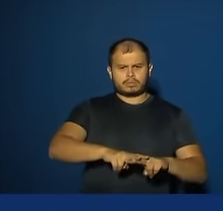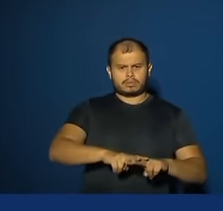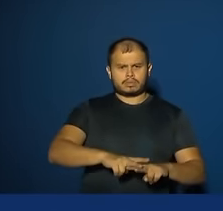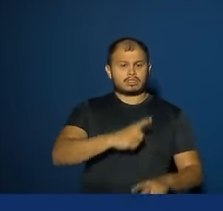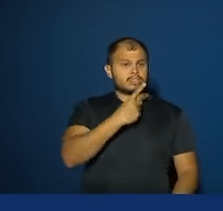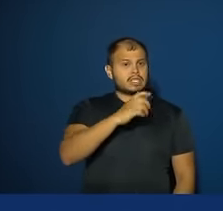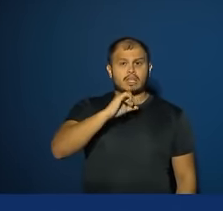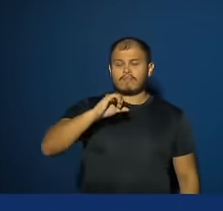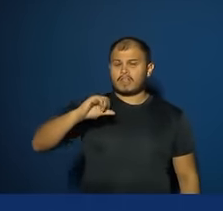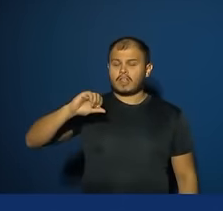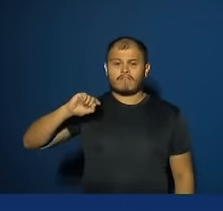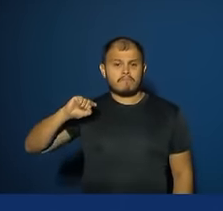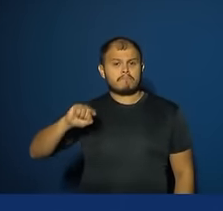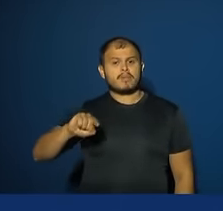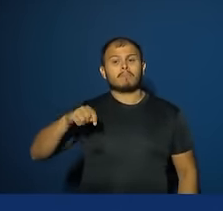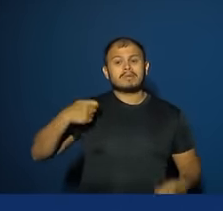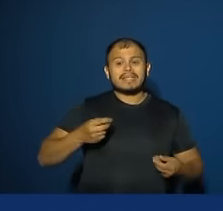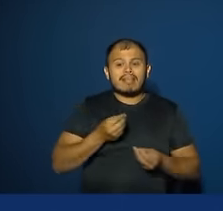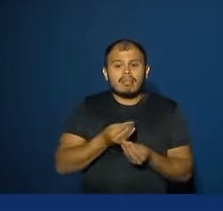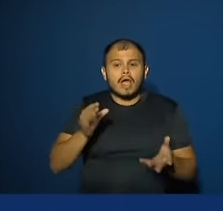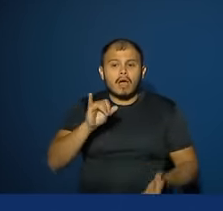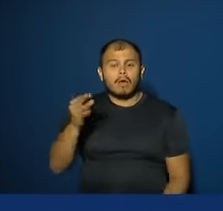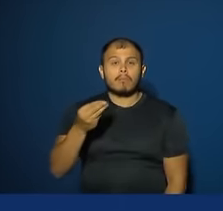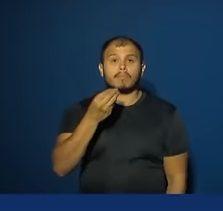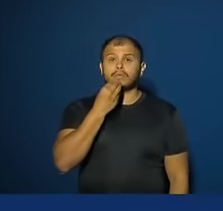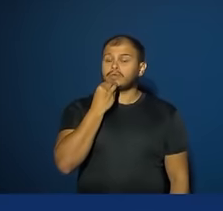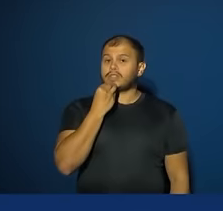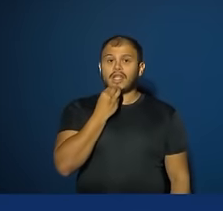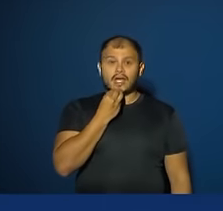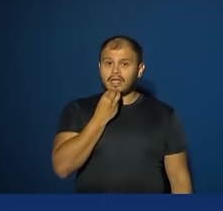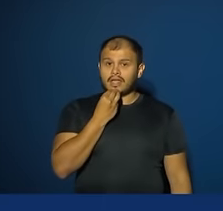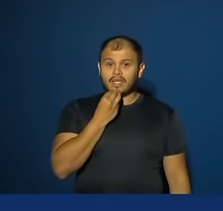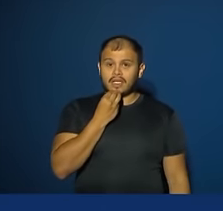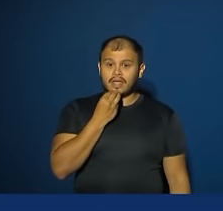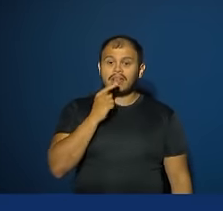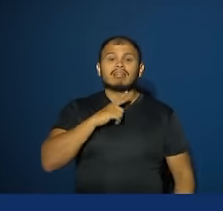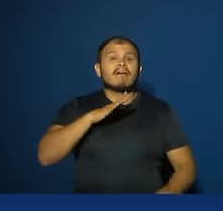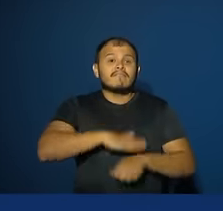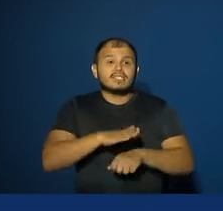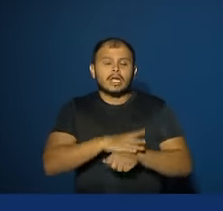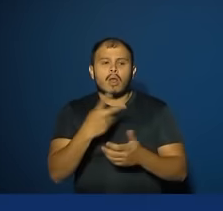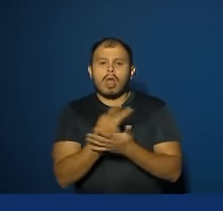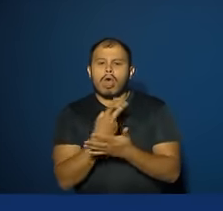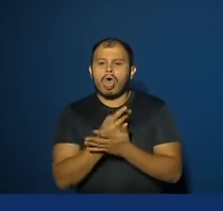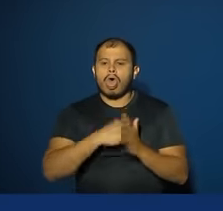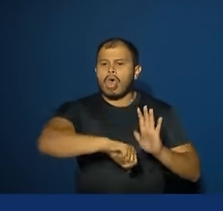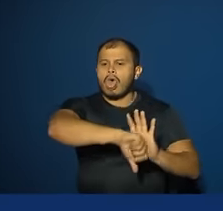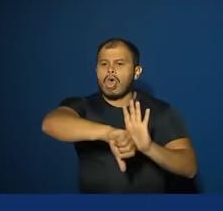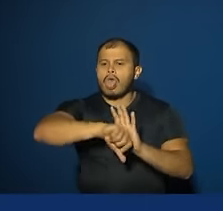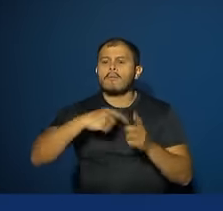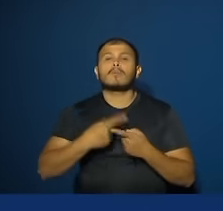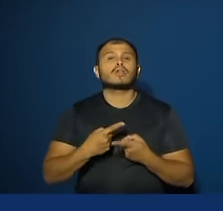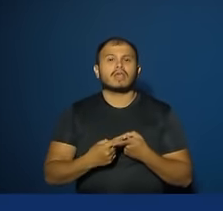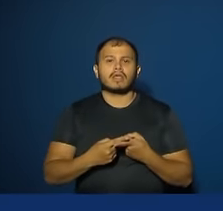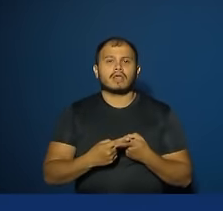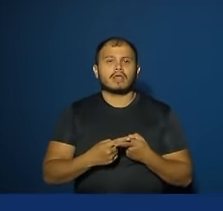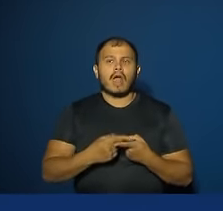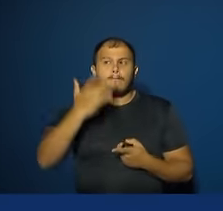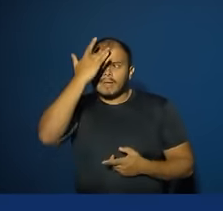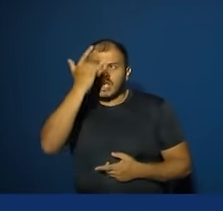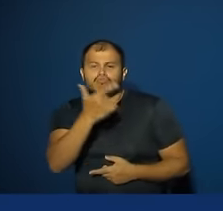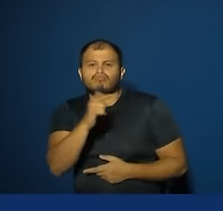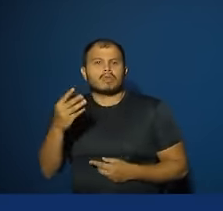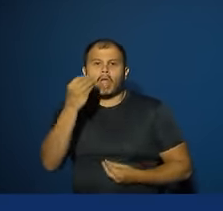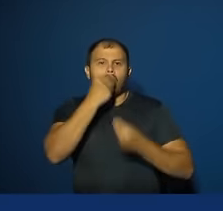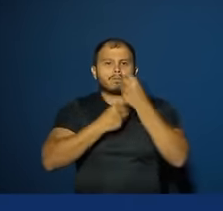199.000 nós temos que dar oportunidade porque o cara ele tá fazendo aquilo ali errado porque ele não tem o que comer no dia seguinte